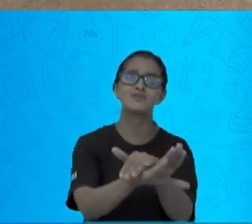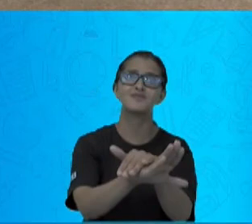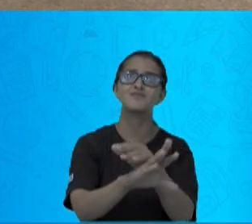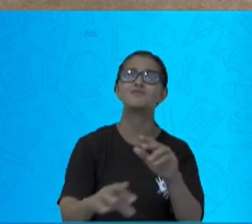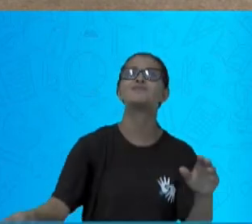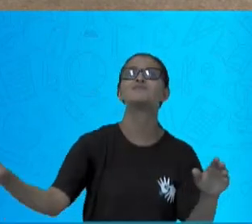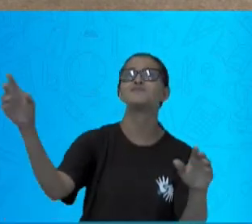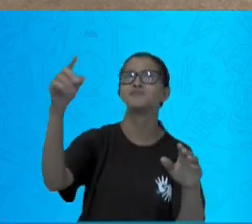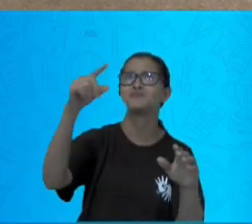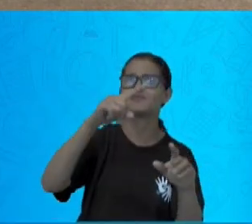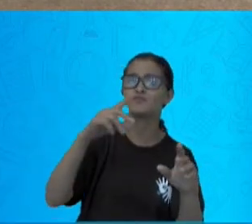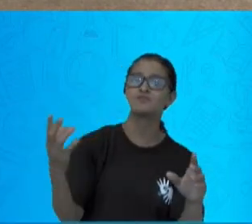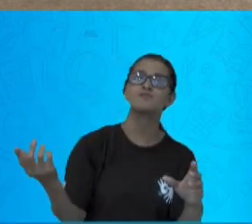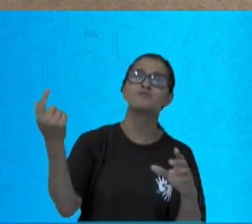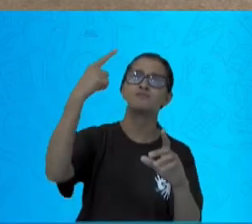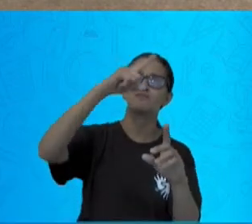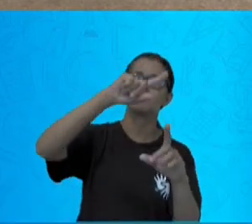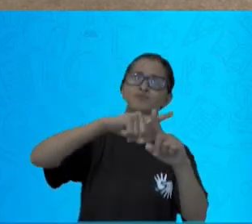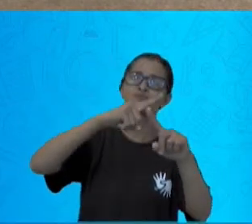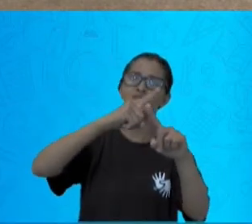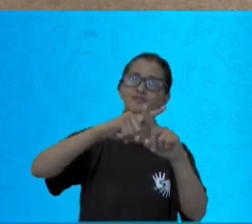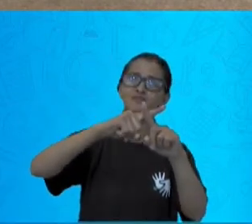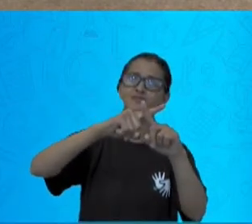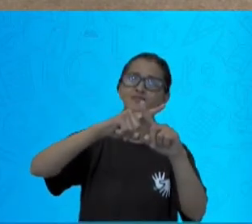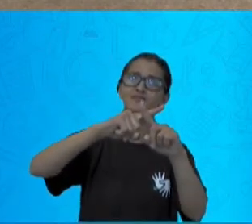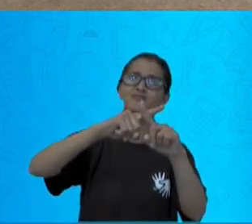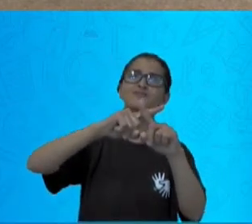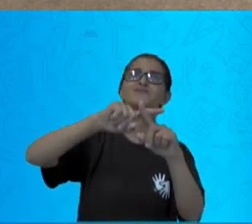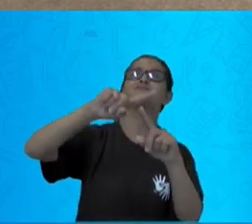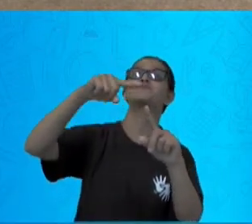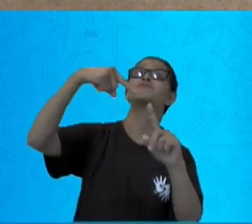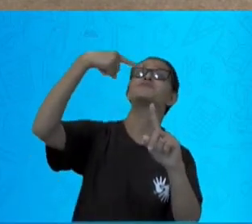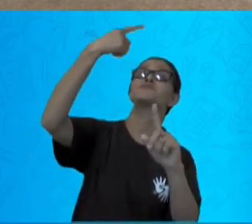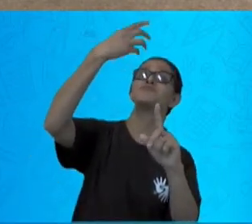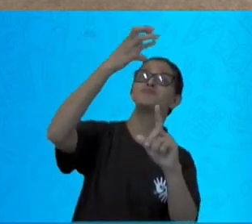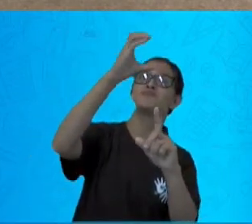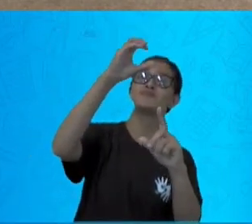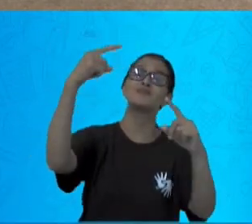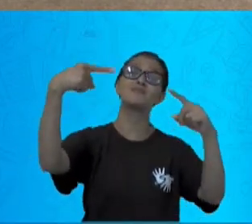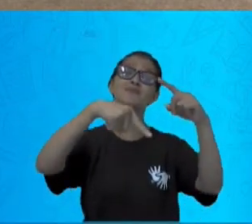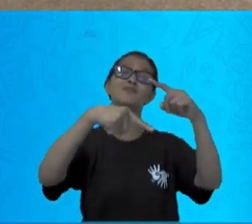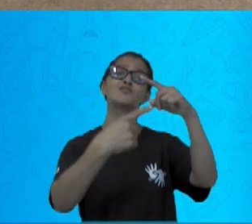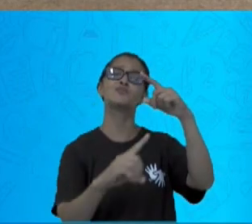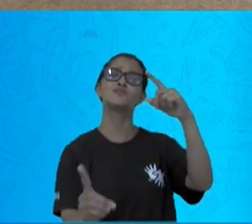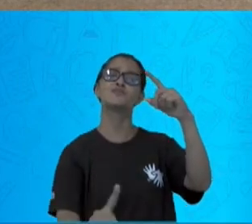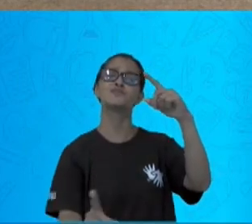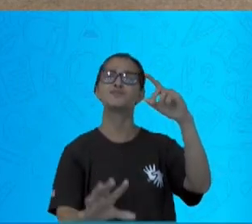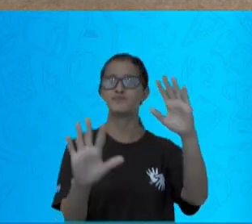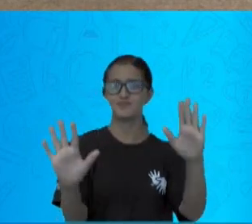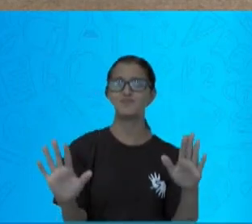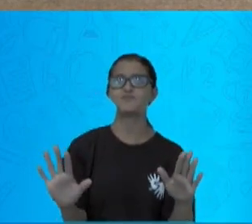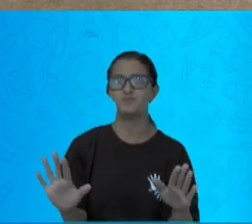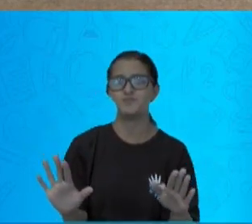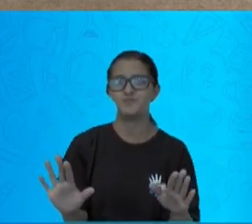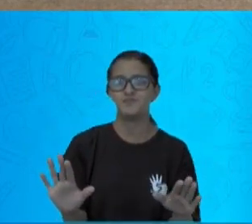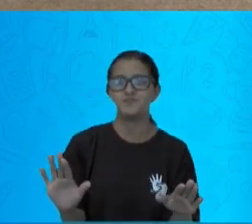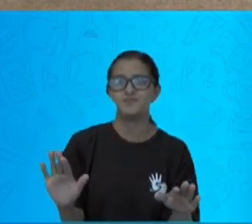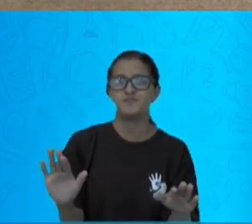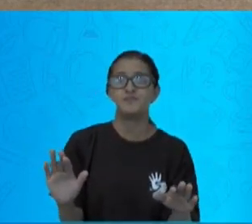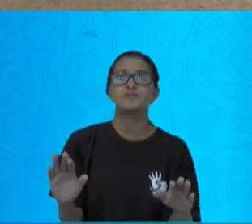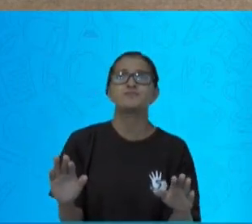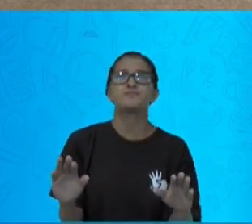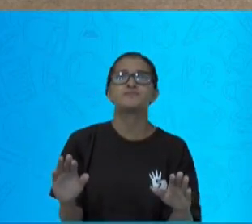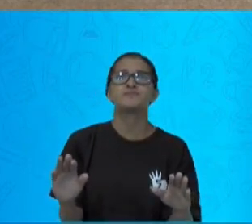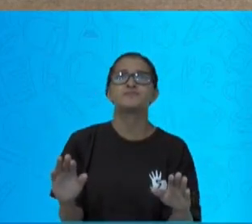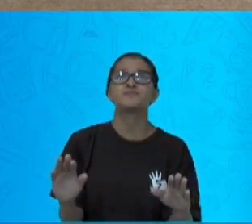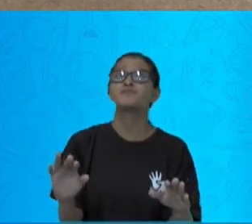pelo seu numerador. Numerador fica em cima e embaixo é o denominador. Então, vamos lá. Ó,